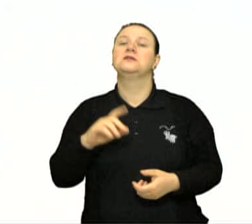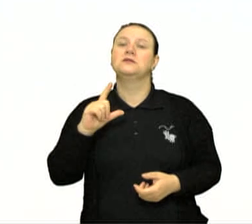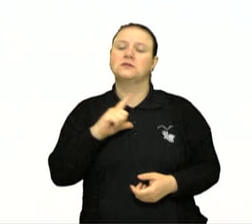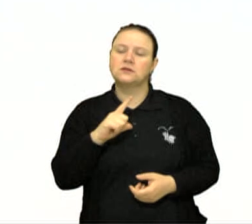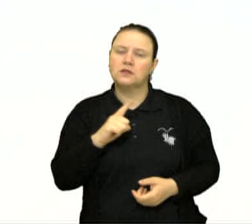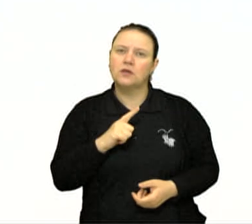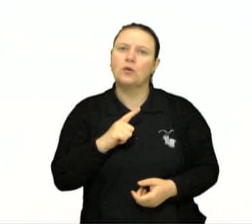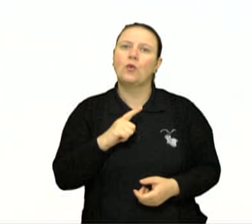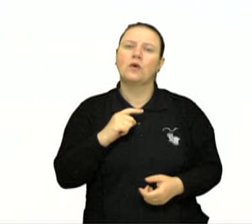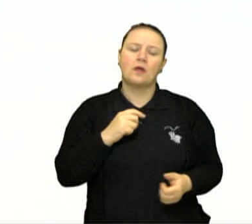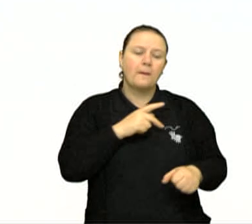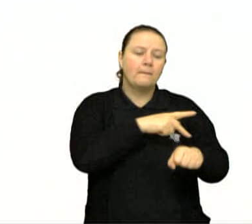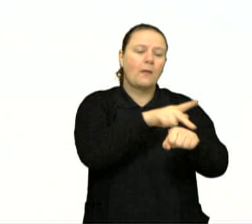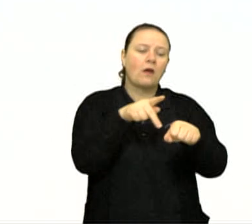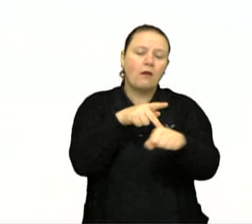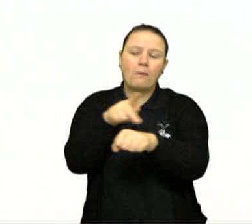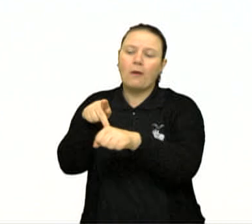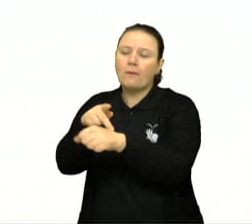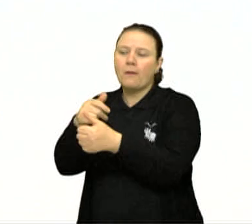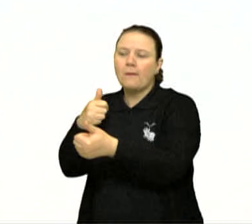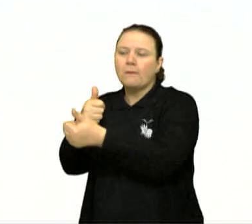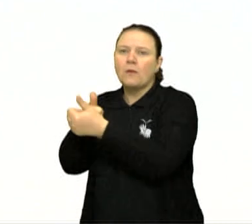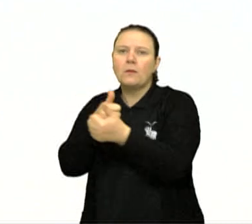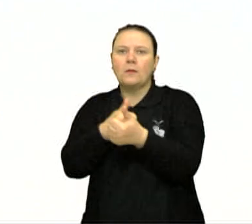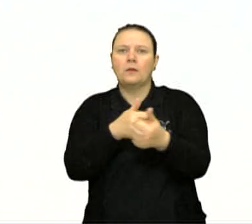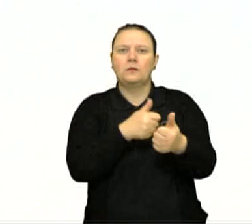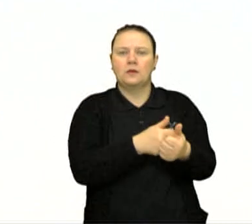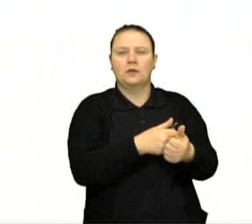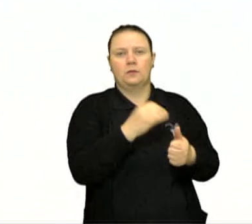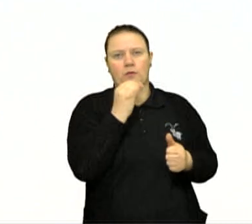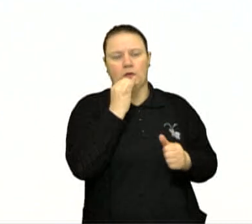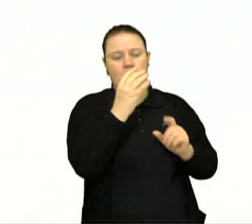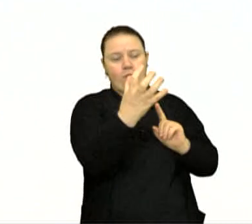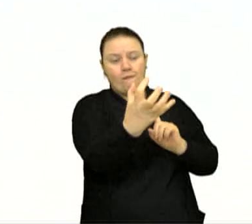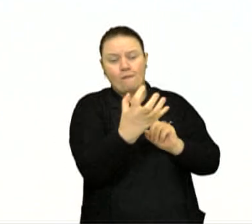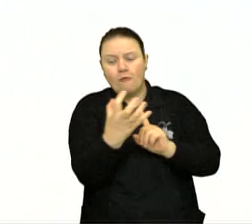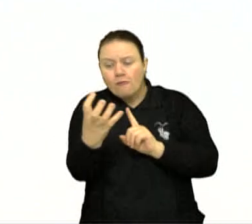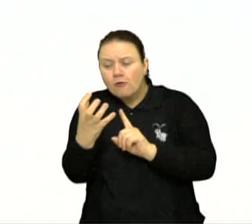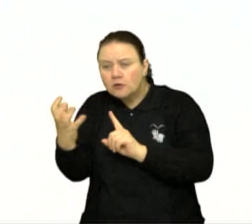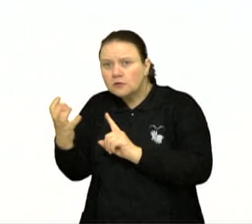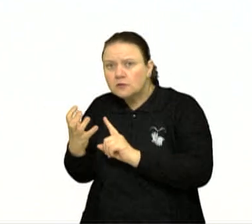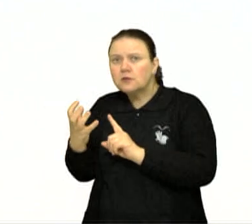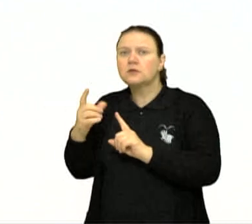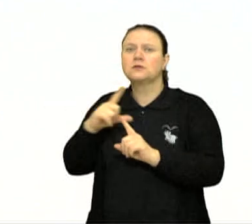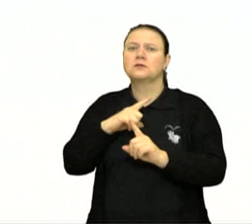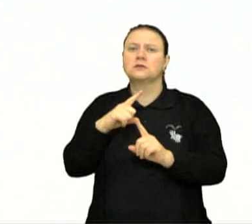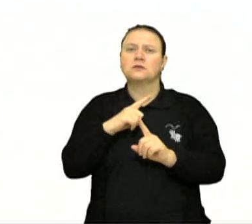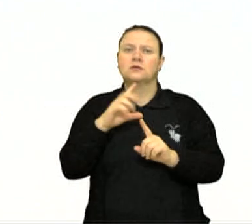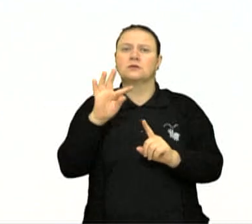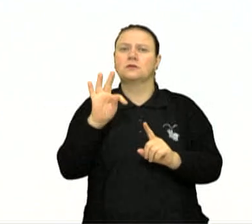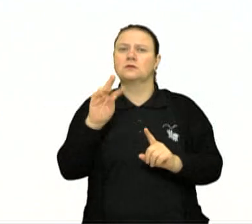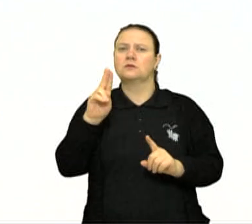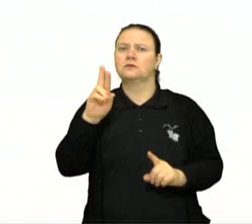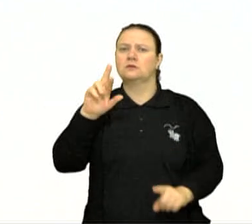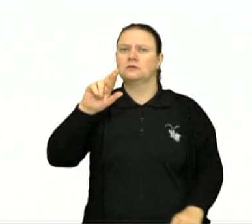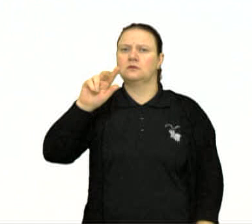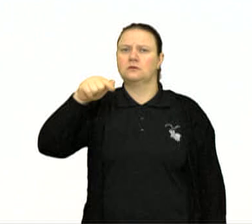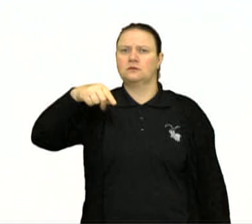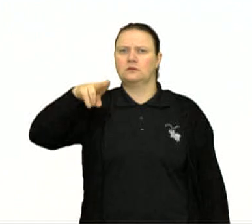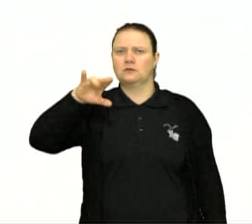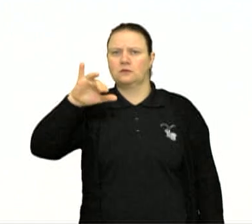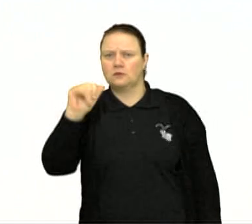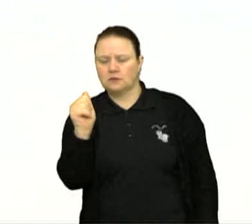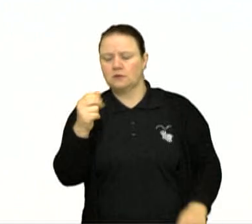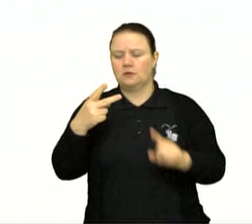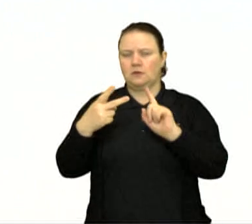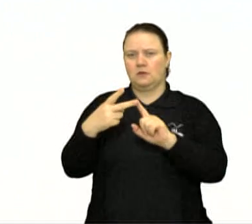cima dos vizinhos, que influenciam. Então, países como Turquia, Síria, influenciam as questões internas e,